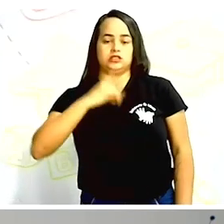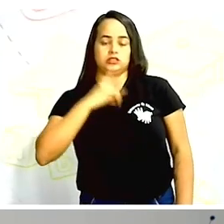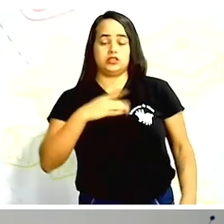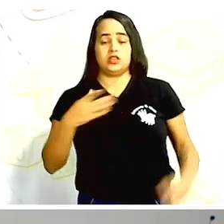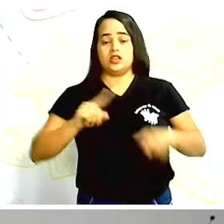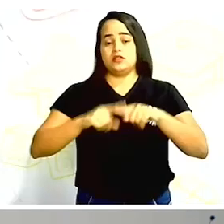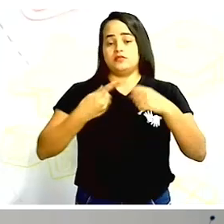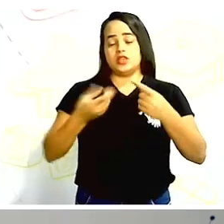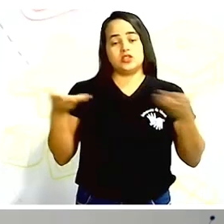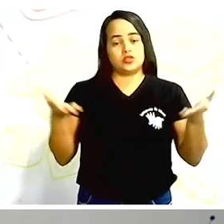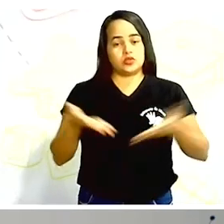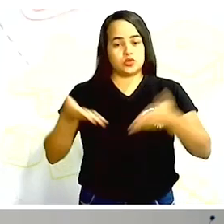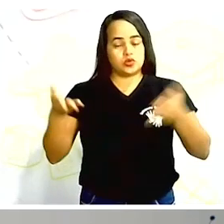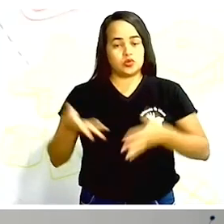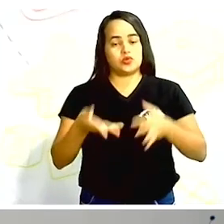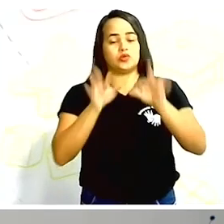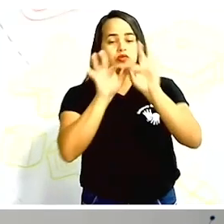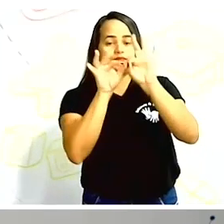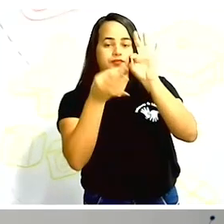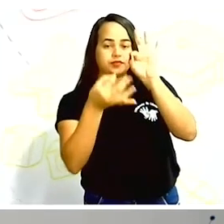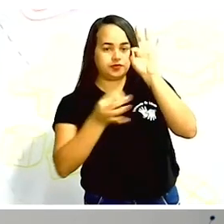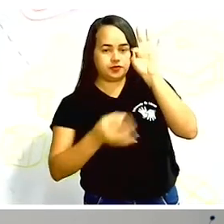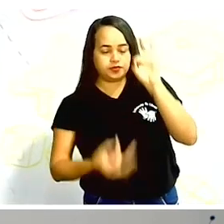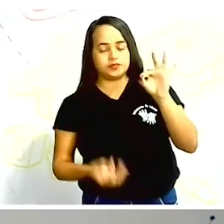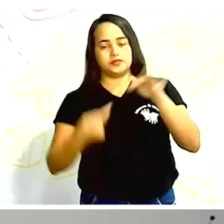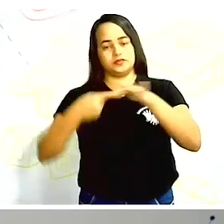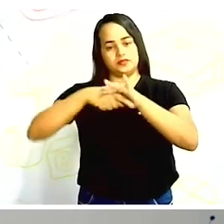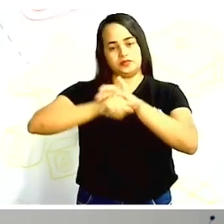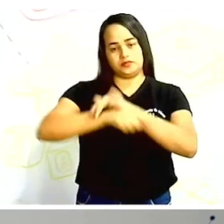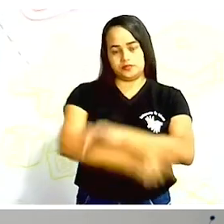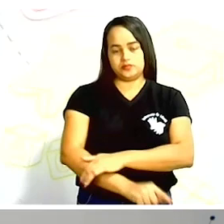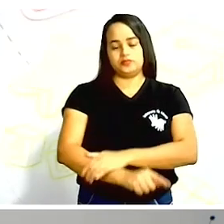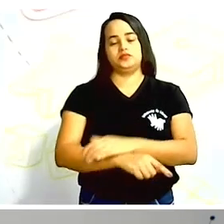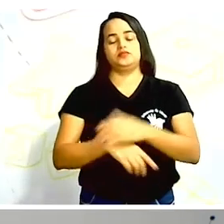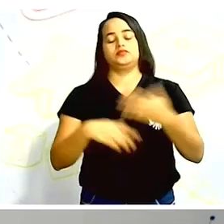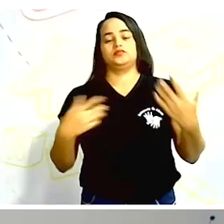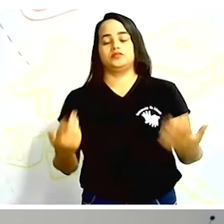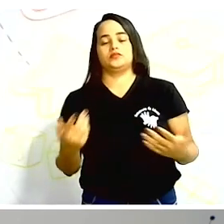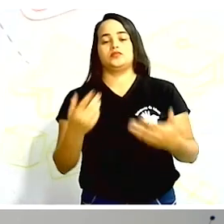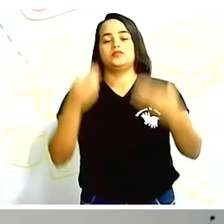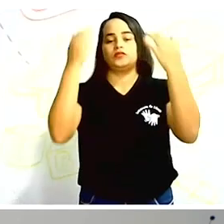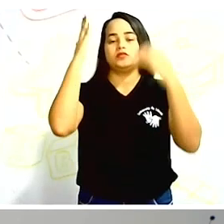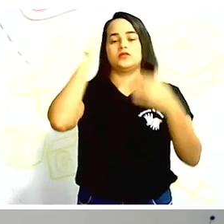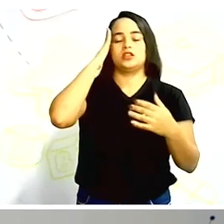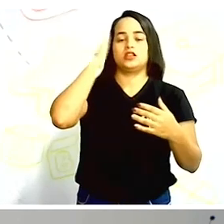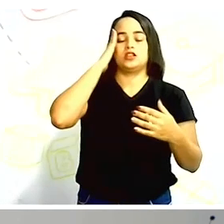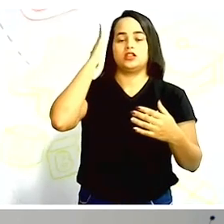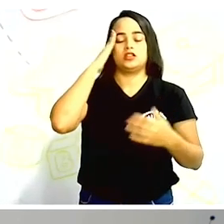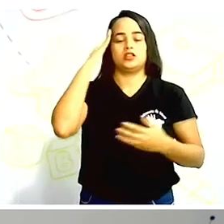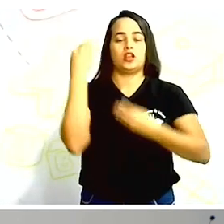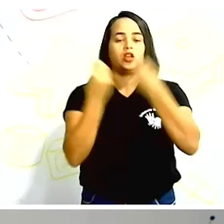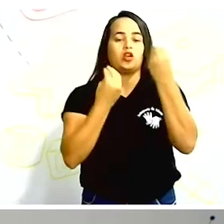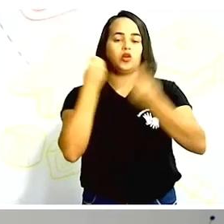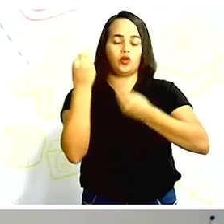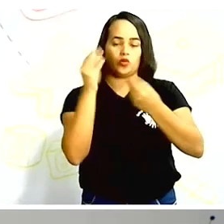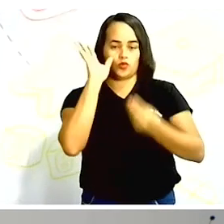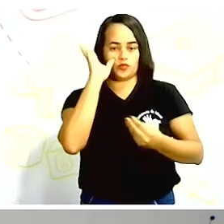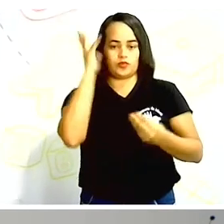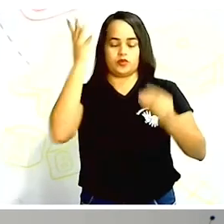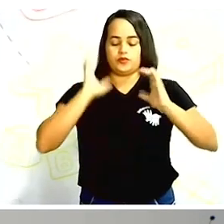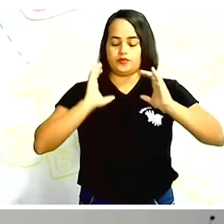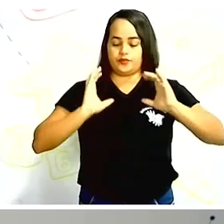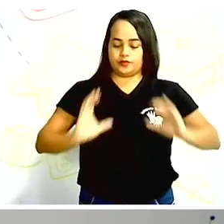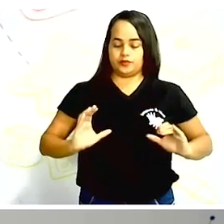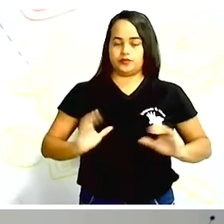hoje a gente vai ver ela complexamente, ou seja, eu vou entrar mais profundo nesses hormônios para a gente entender como é todo o funcionamento dele no nosso